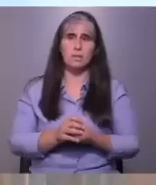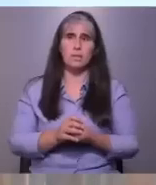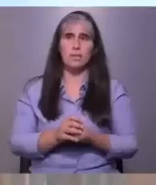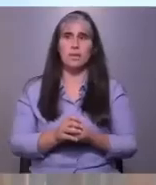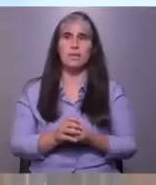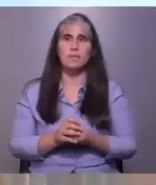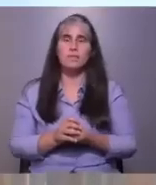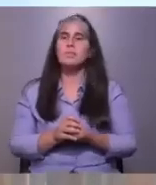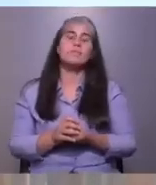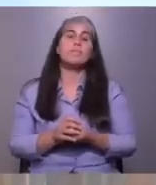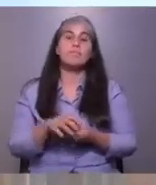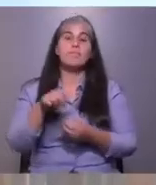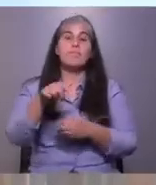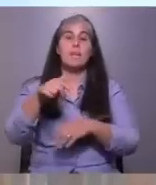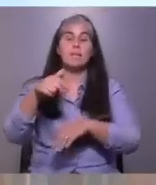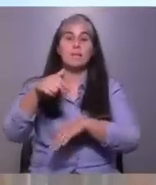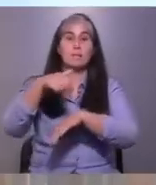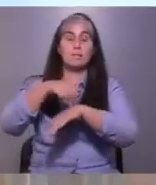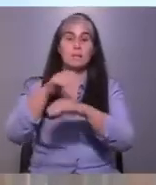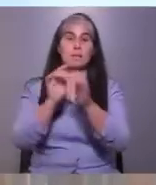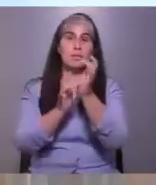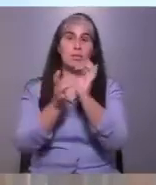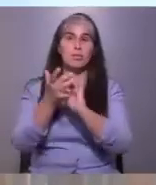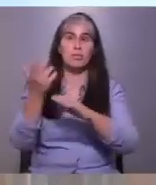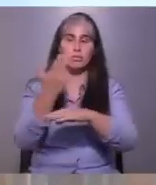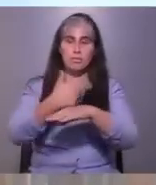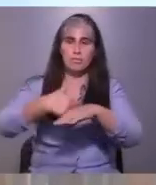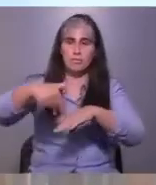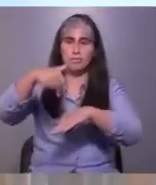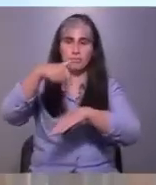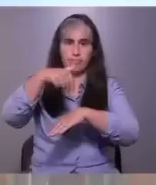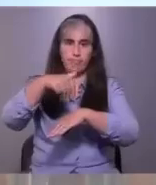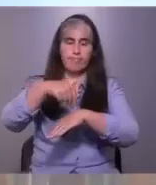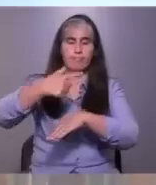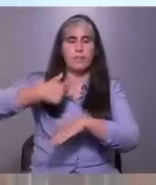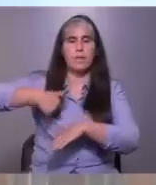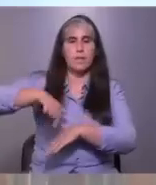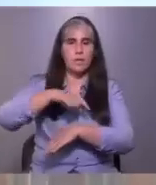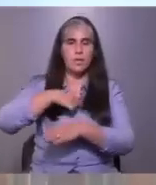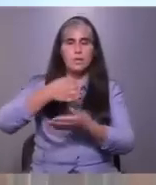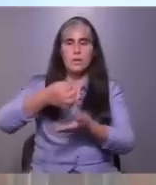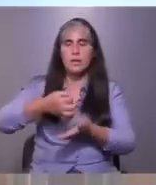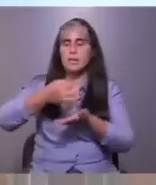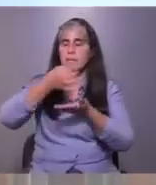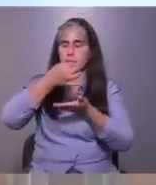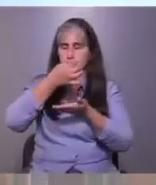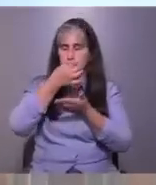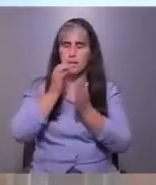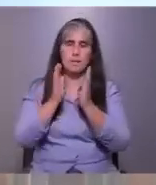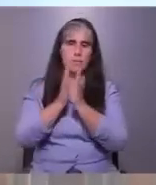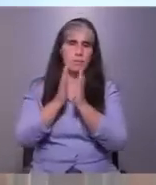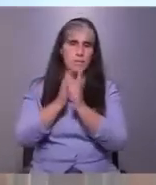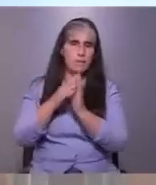É esta presença do Senhor ressuscitado que experimentamos cada vez que celebramos a Eucaristia.